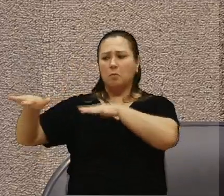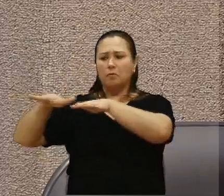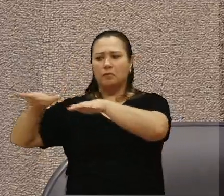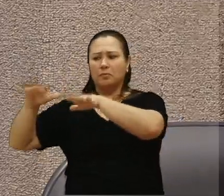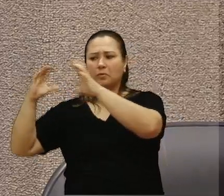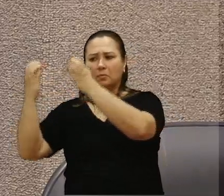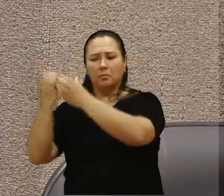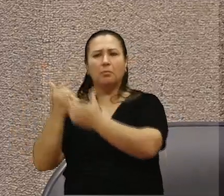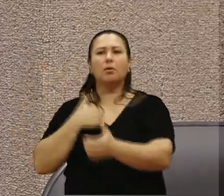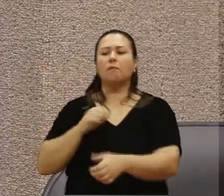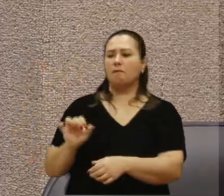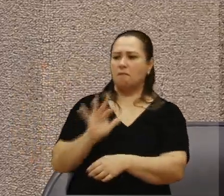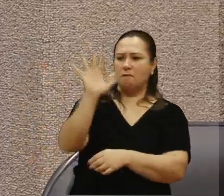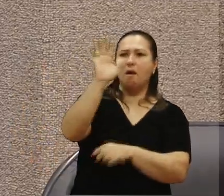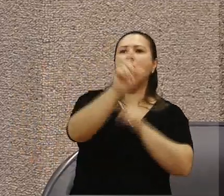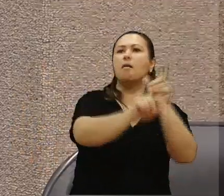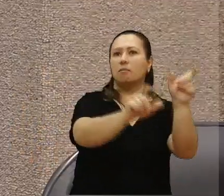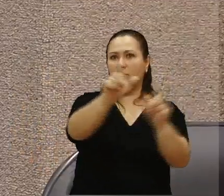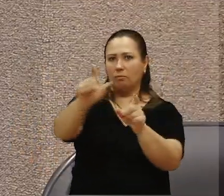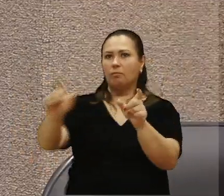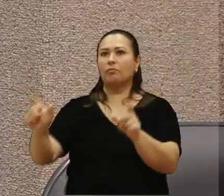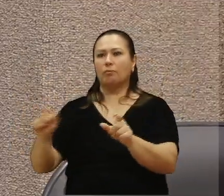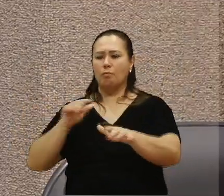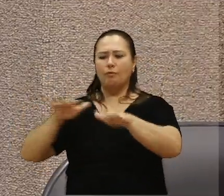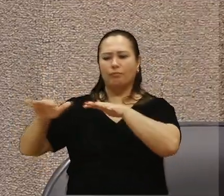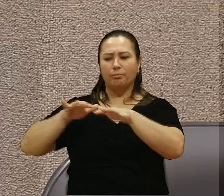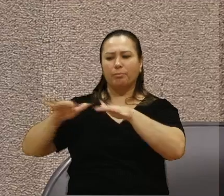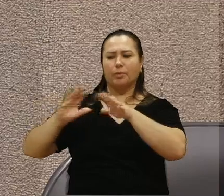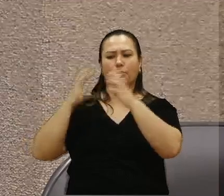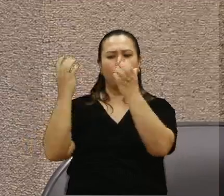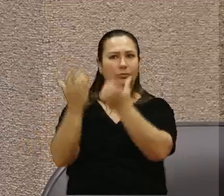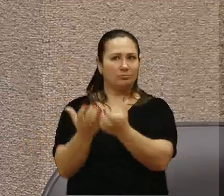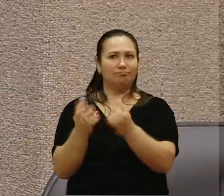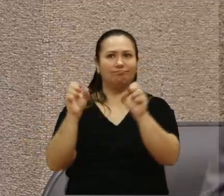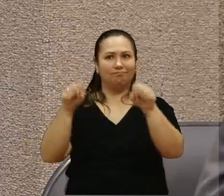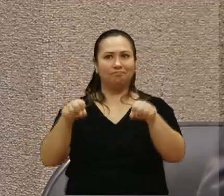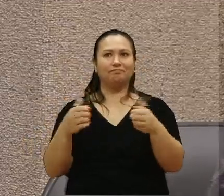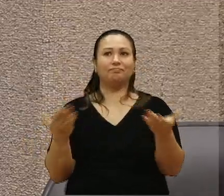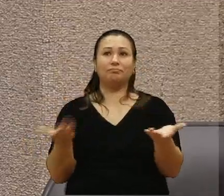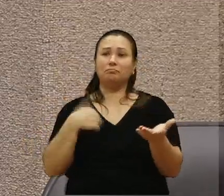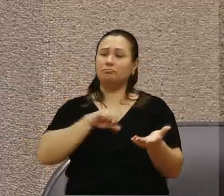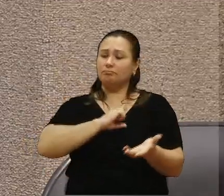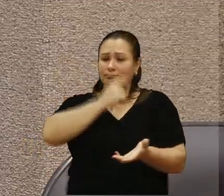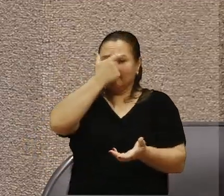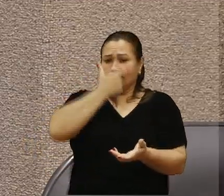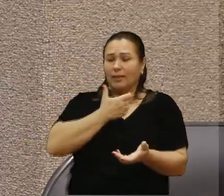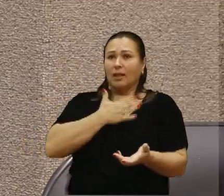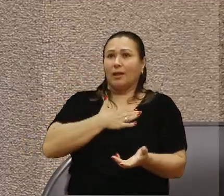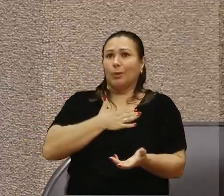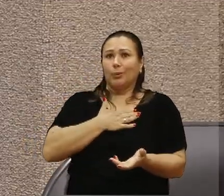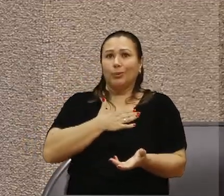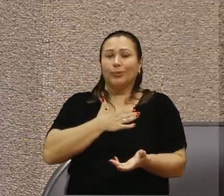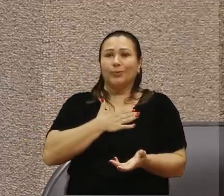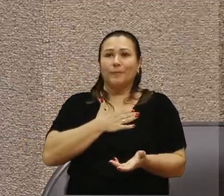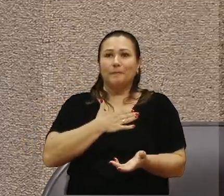eu valorizo muito o movimento comunitário. Aliás, eu